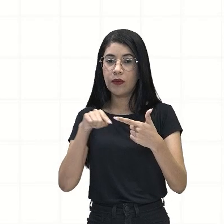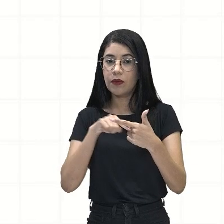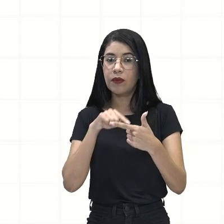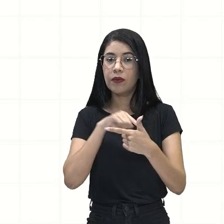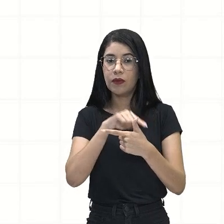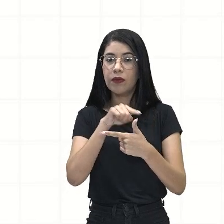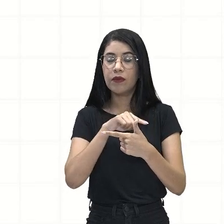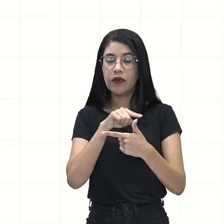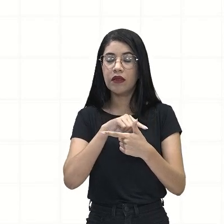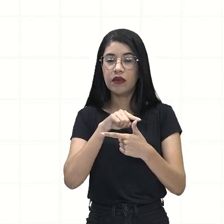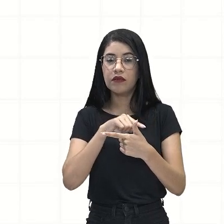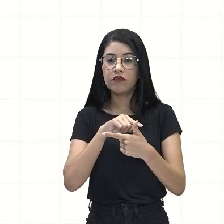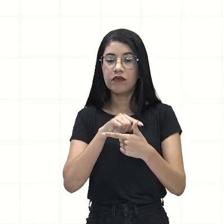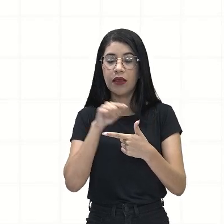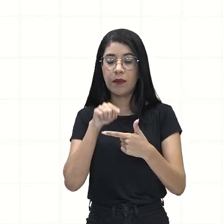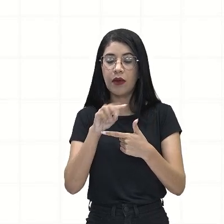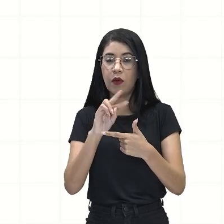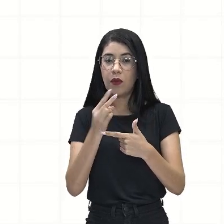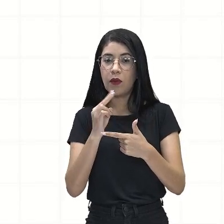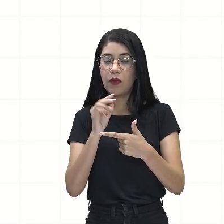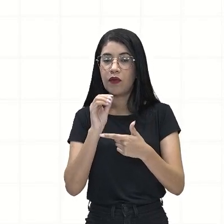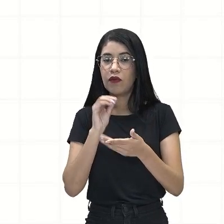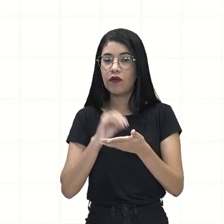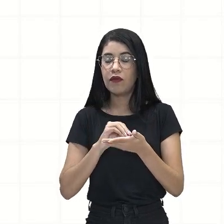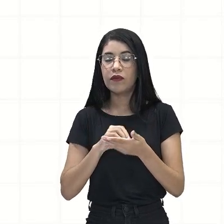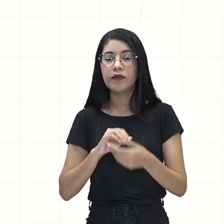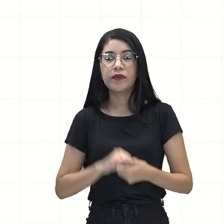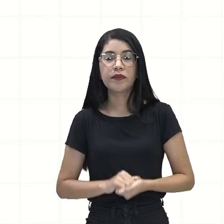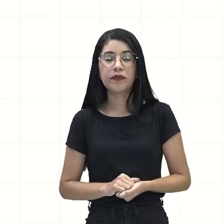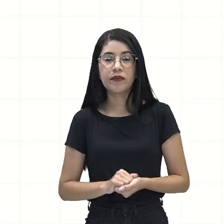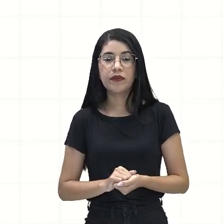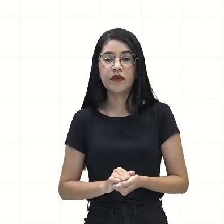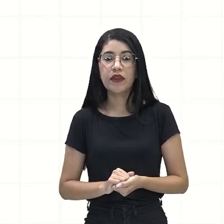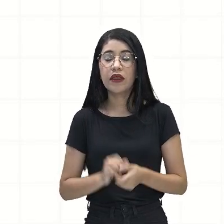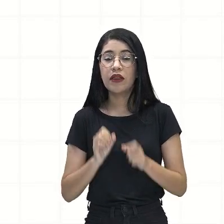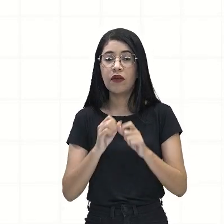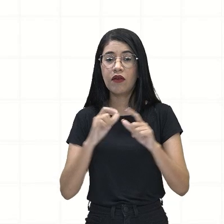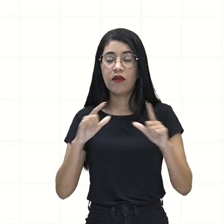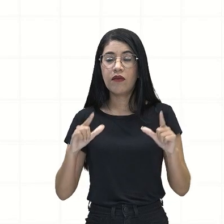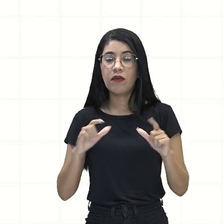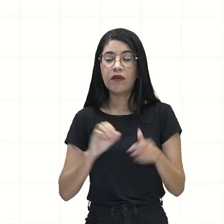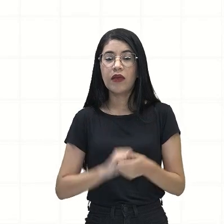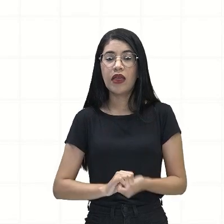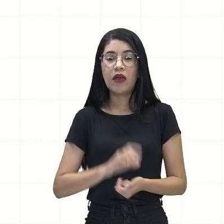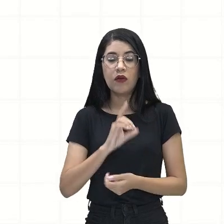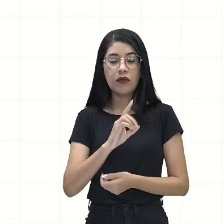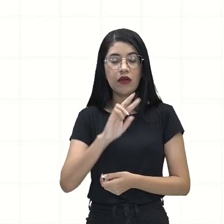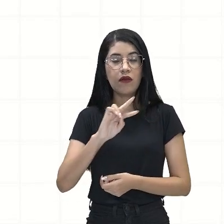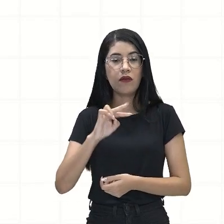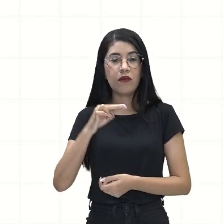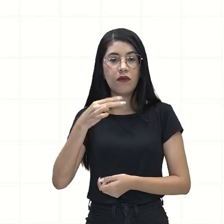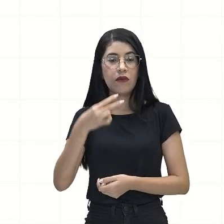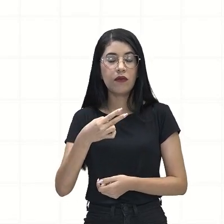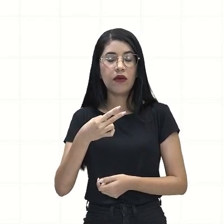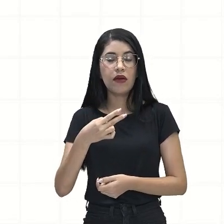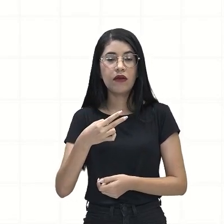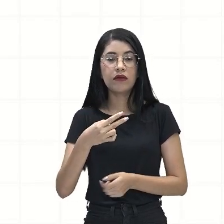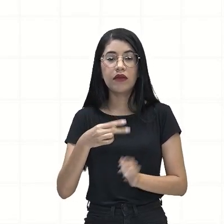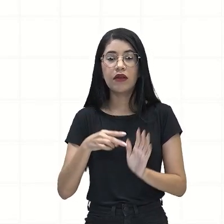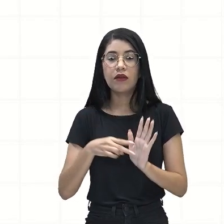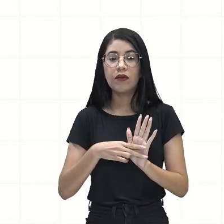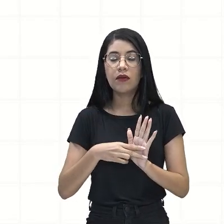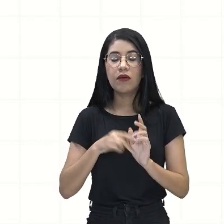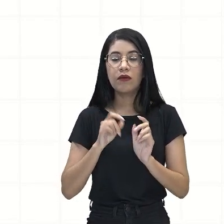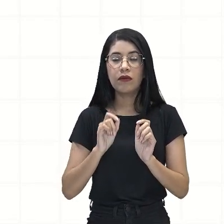distância que é a hipotenusa. Então, a distância, né, a fórmula é a distância ao quadrado, vai ser igual a